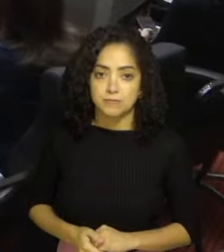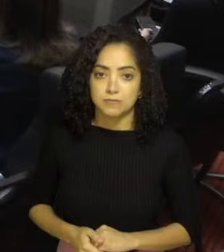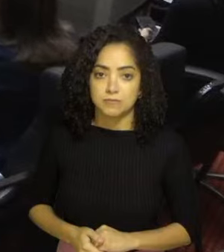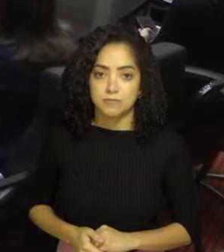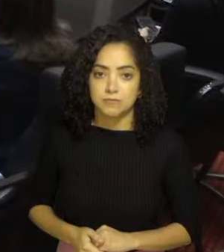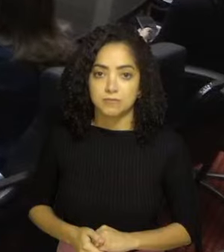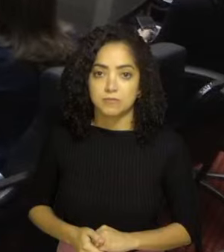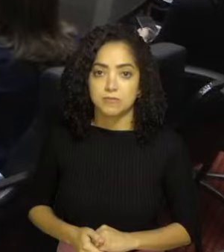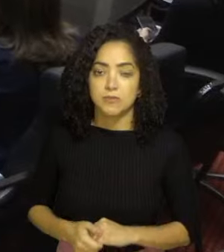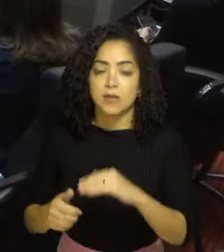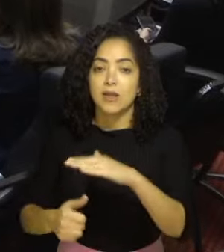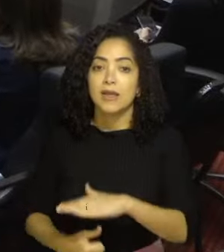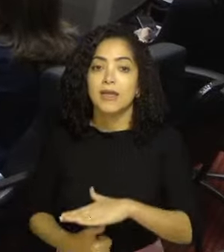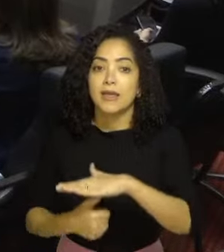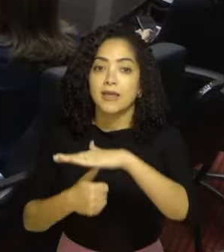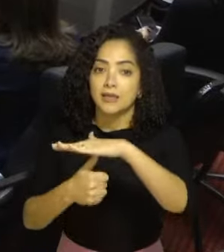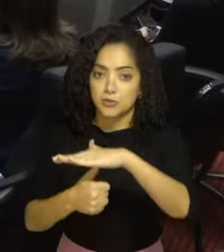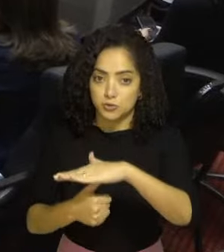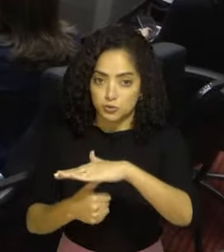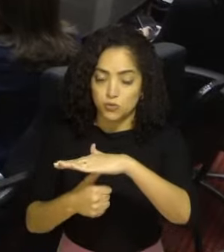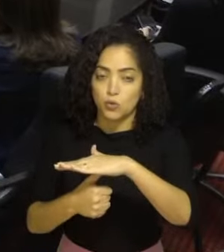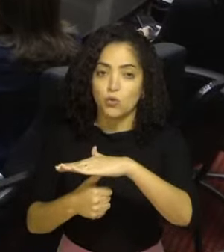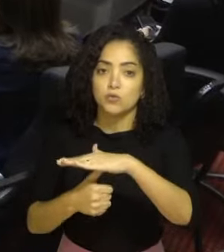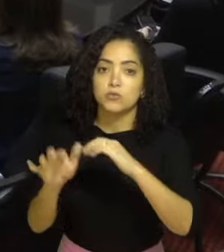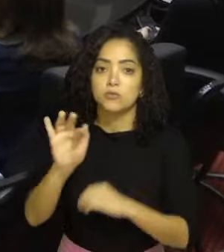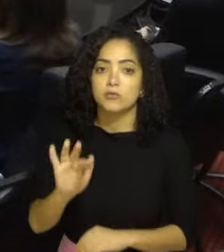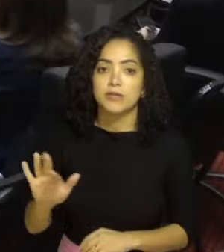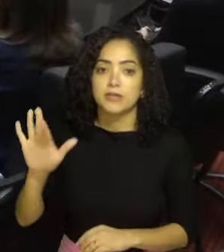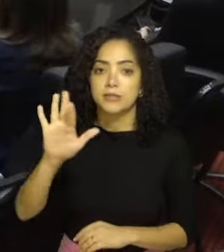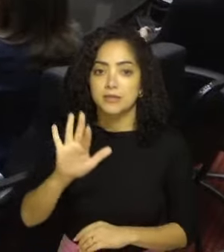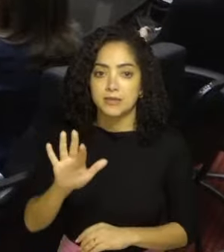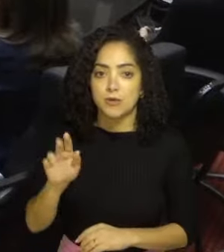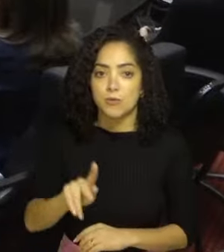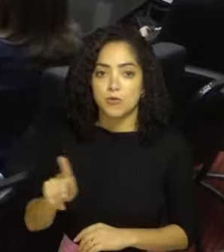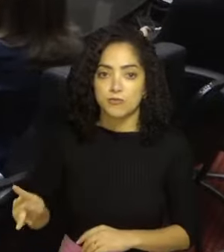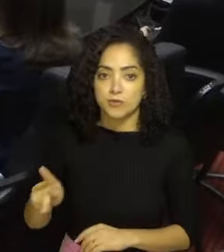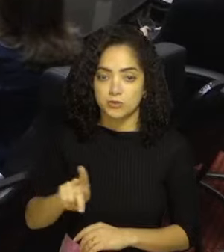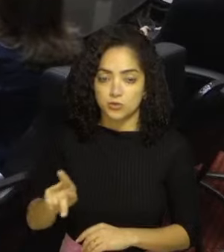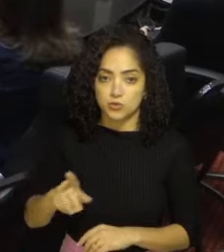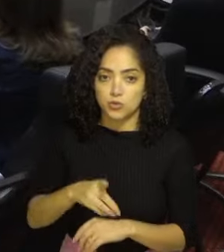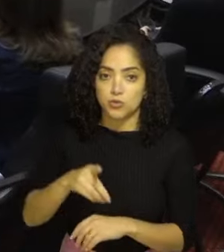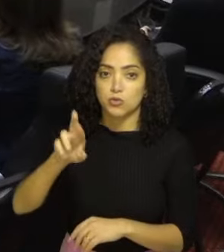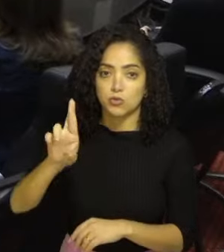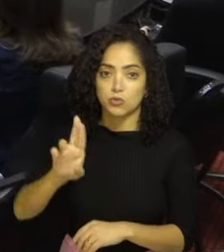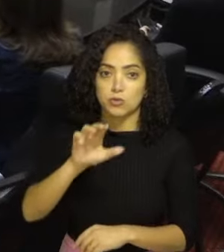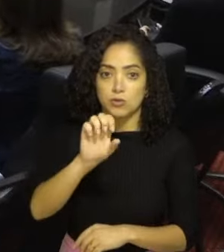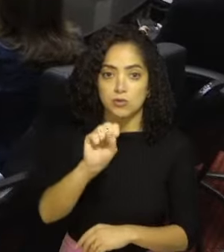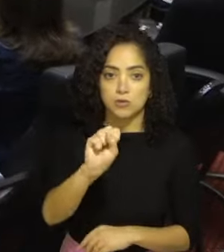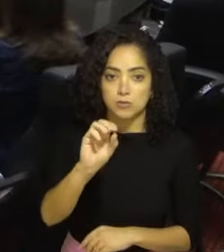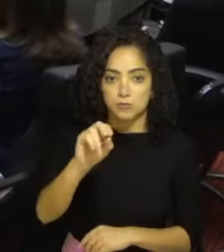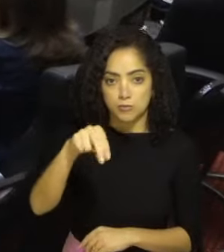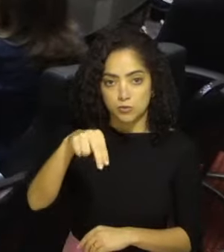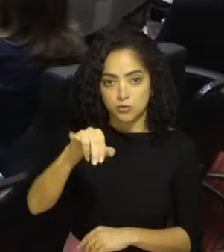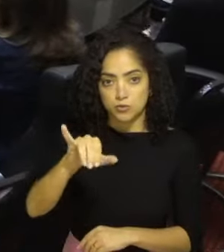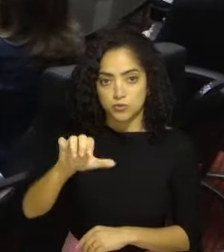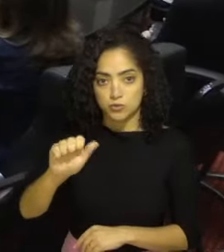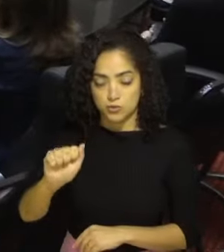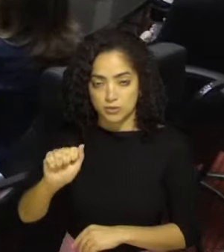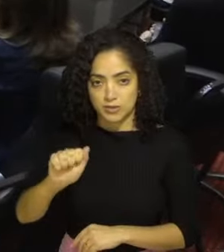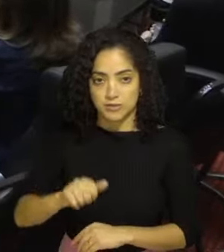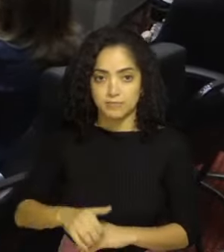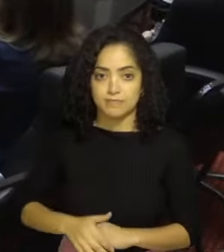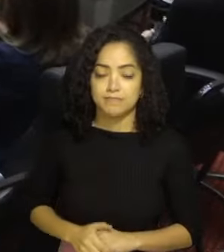Magnífica reitora do Instituto Federal Catarinense, professora doutora Sônia Regina de Souza Fernandes.